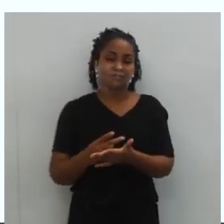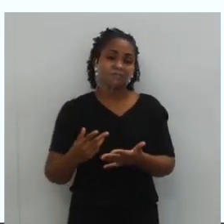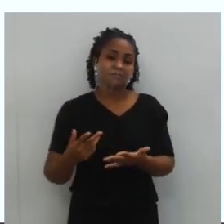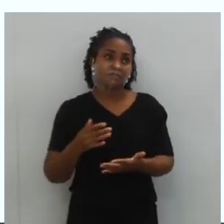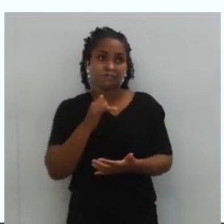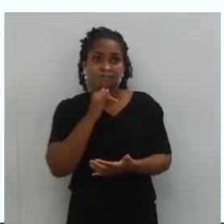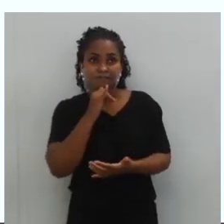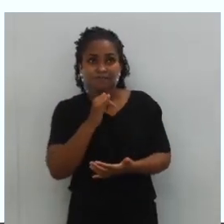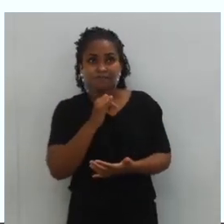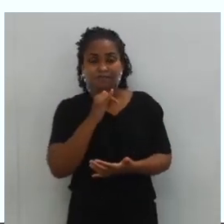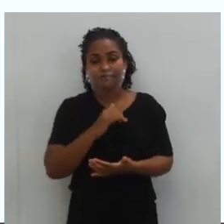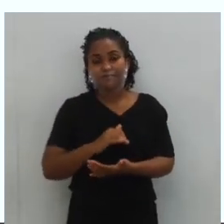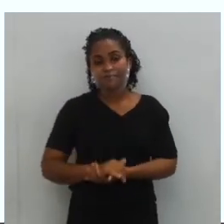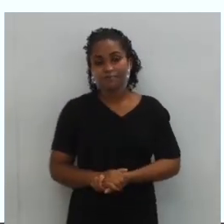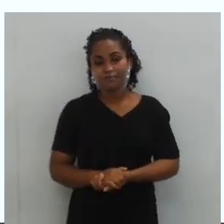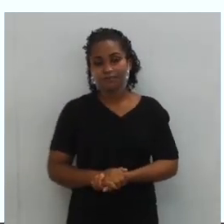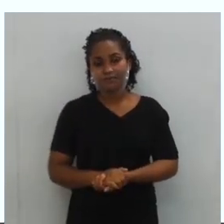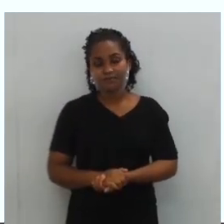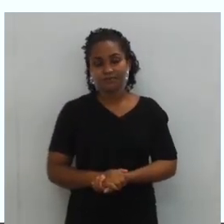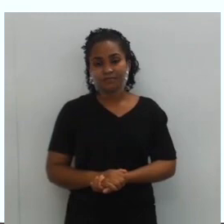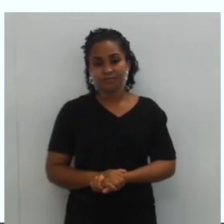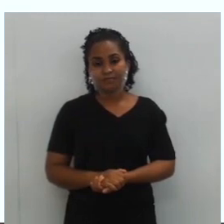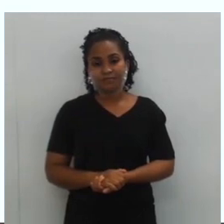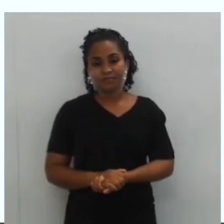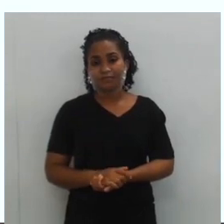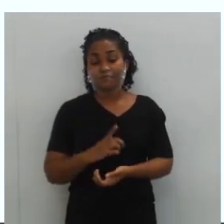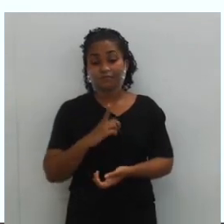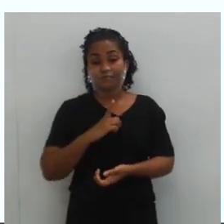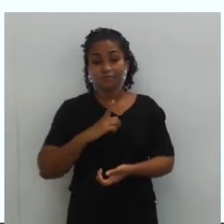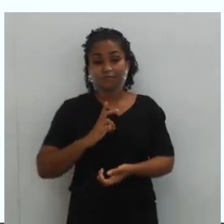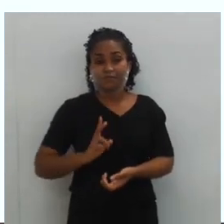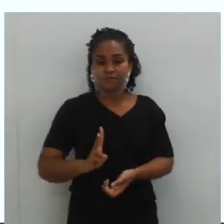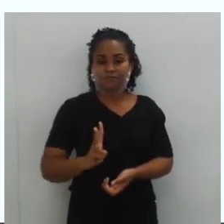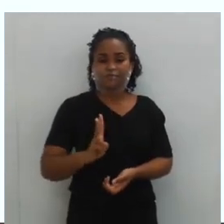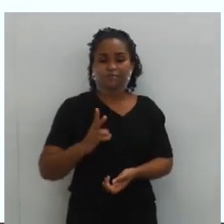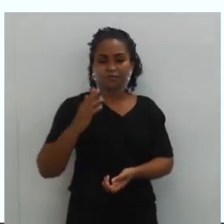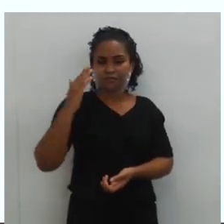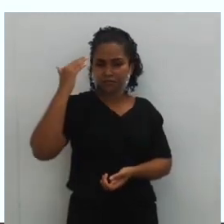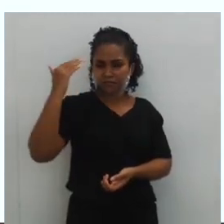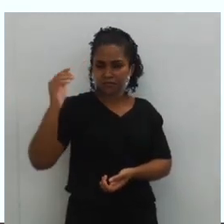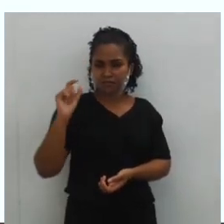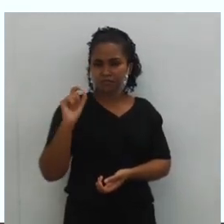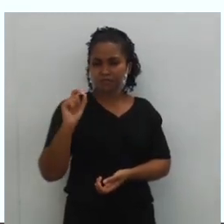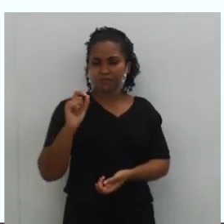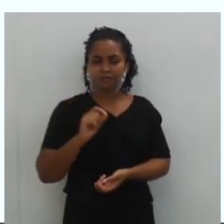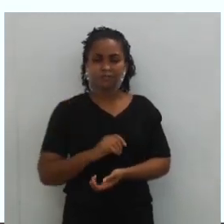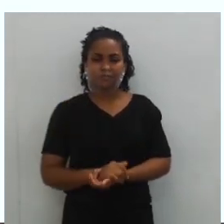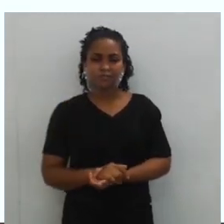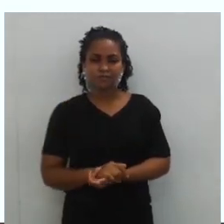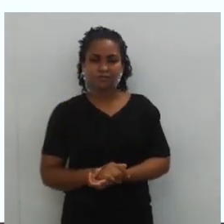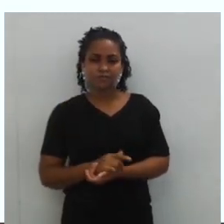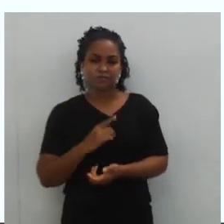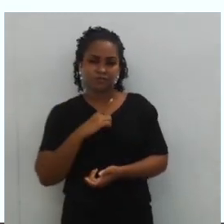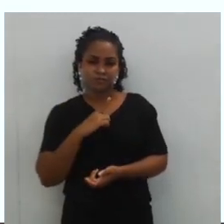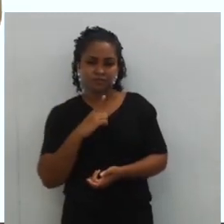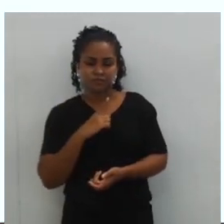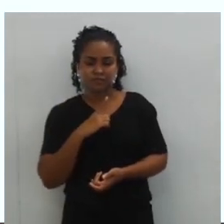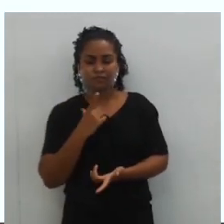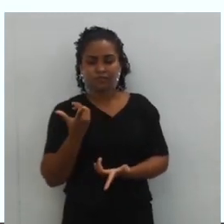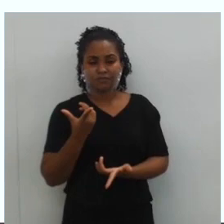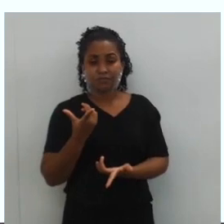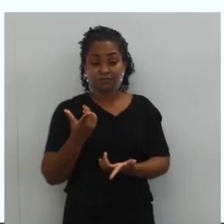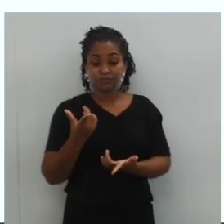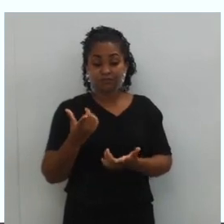né? Por exemplo, tem também um erro de continuidade famoso, no filme Deadpool, né, que a Arlequina ela